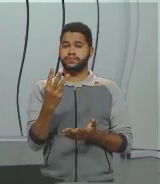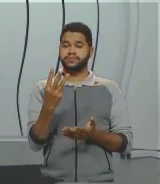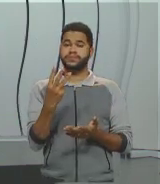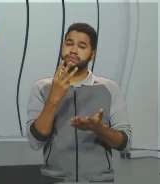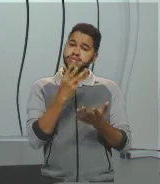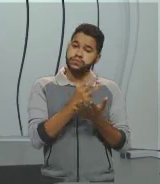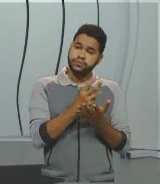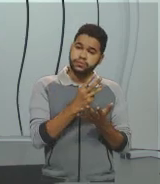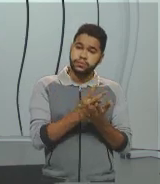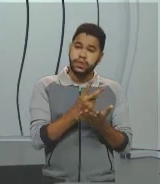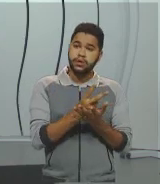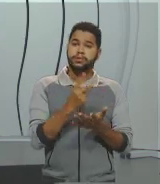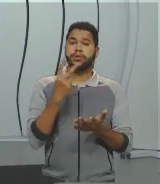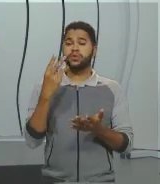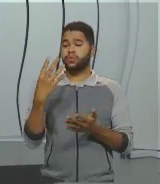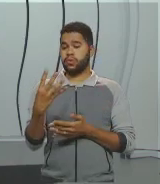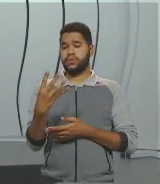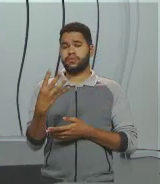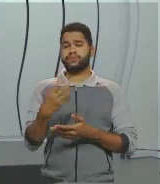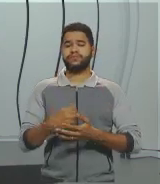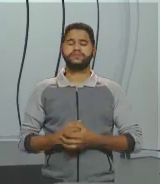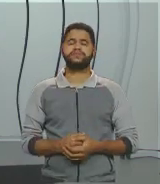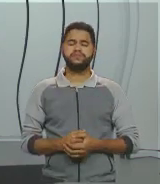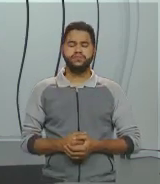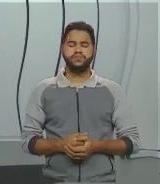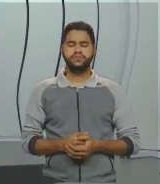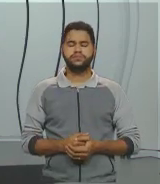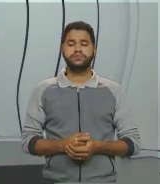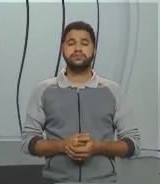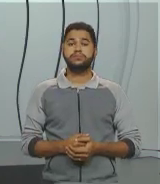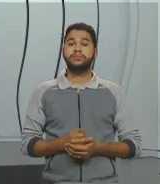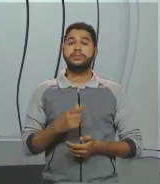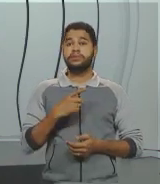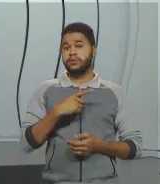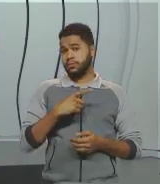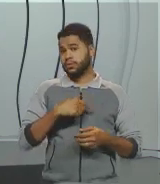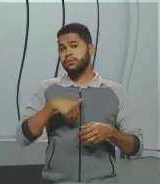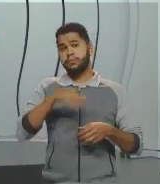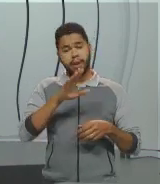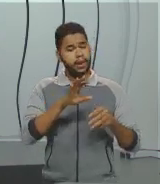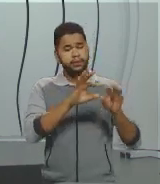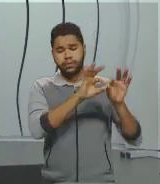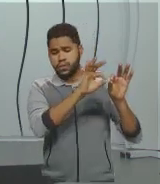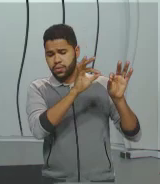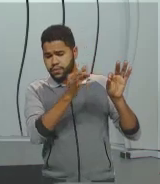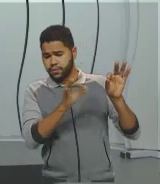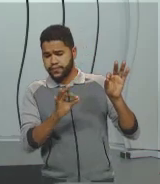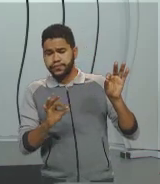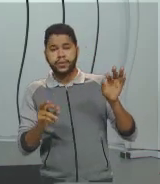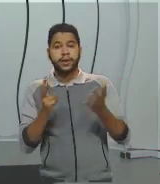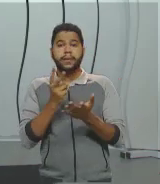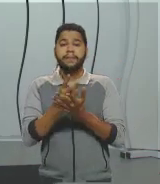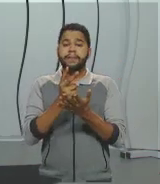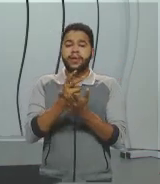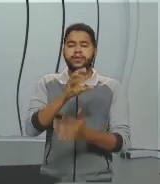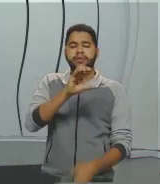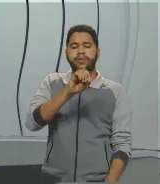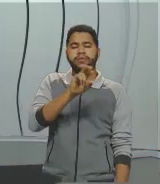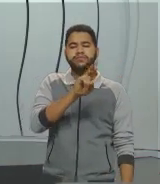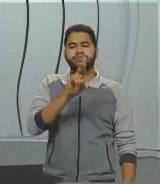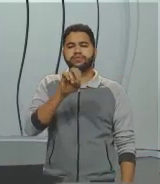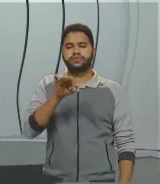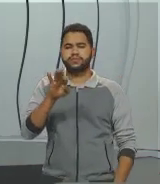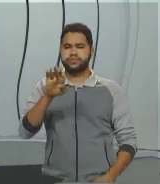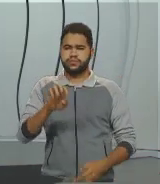pelo resistor 3, que é a mesma que passa pelo resistor 4. E se tivesse mais resistor, seria a mesma corrente que passaria por ele.